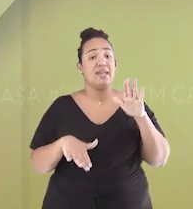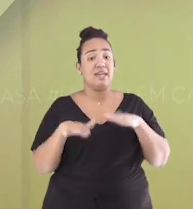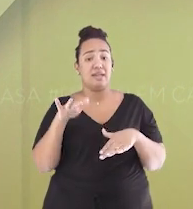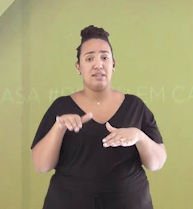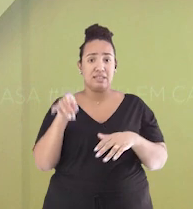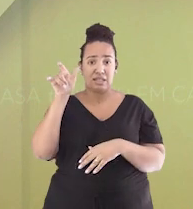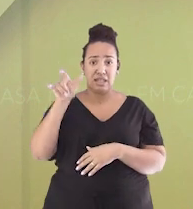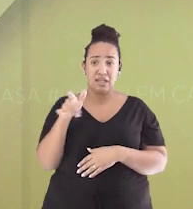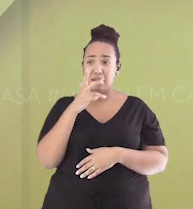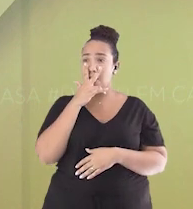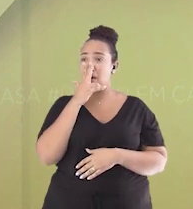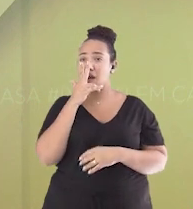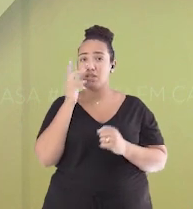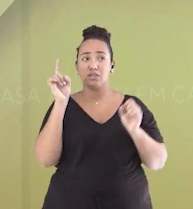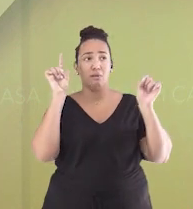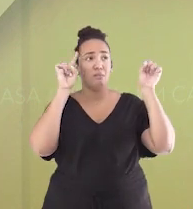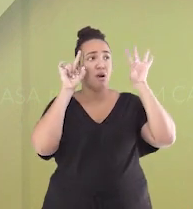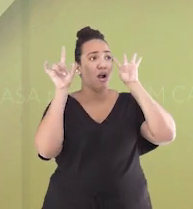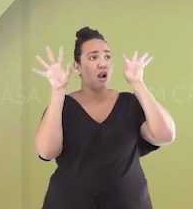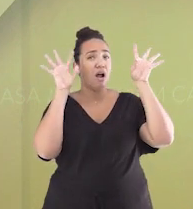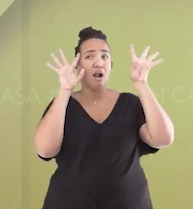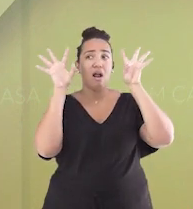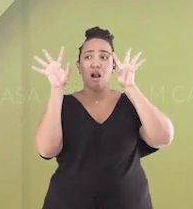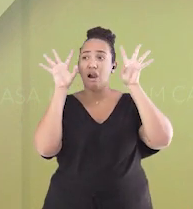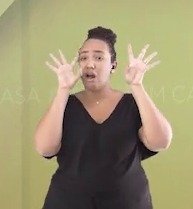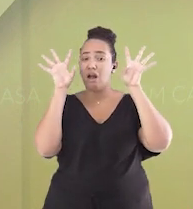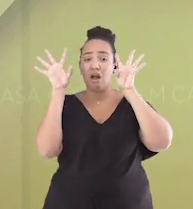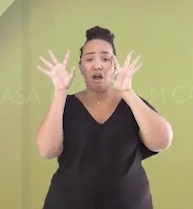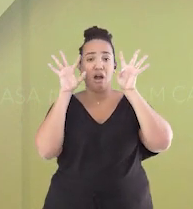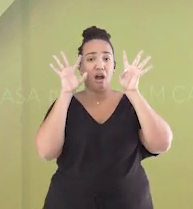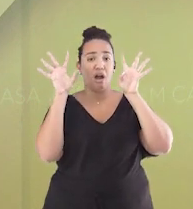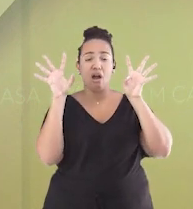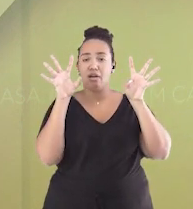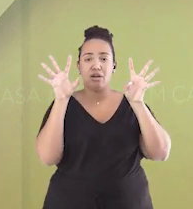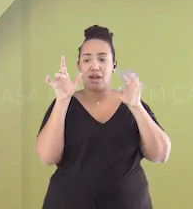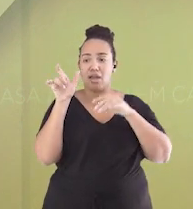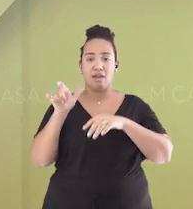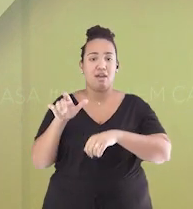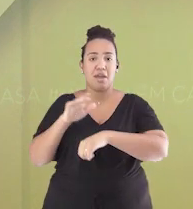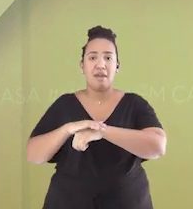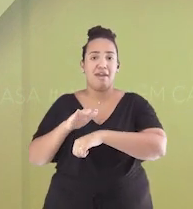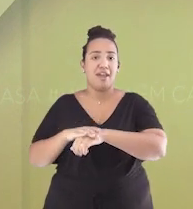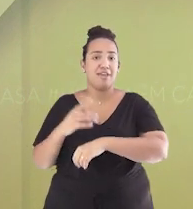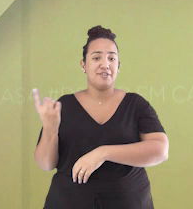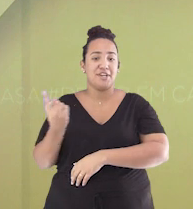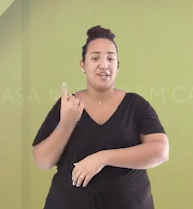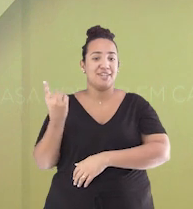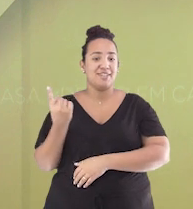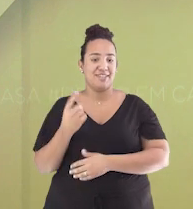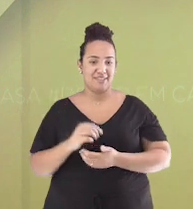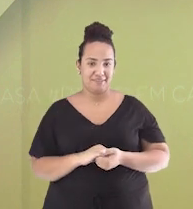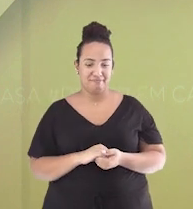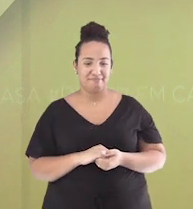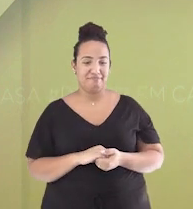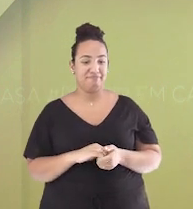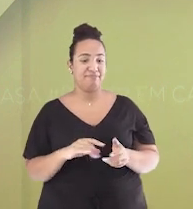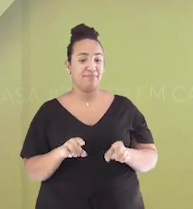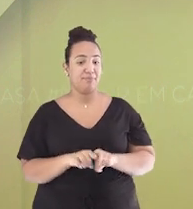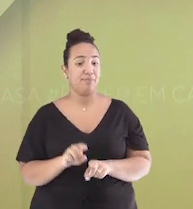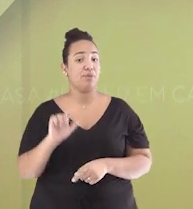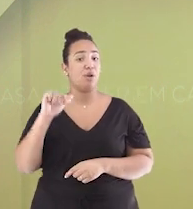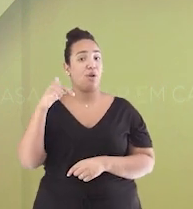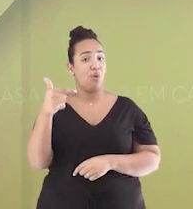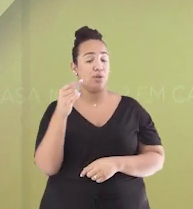quando parecia estar no mundo da lua. Isto é, ele ia para o mundo só dele. Um outro exemplo